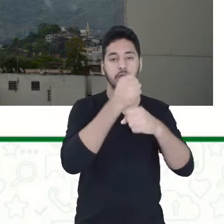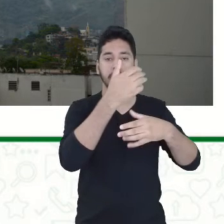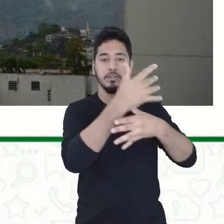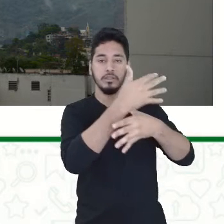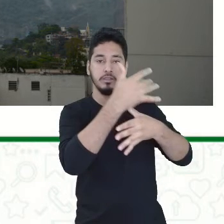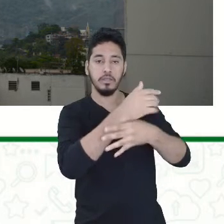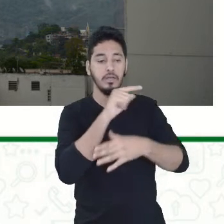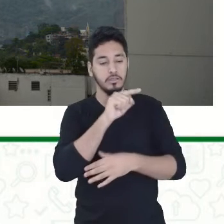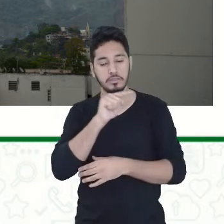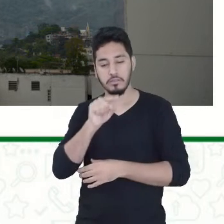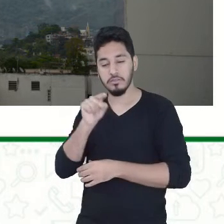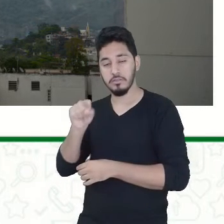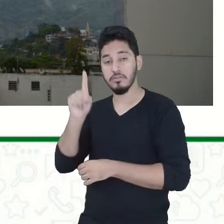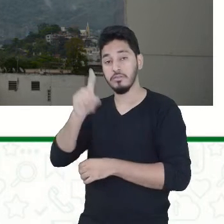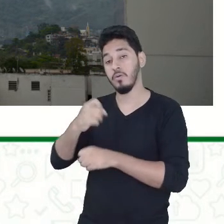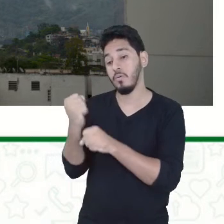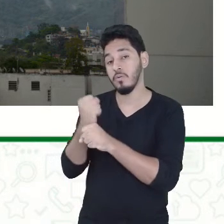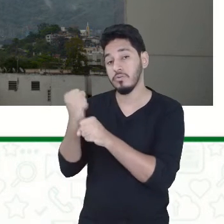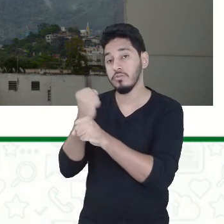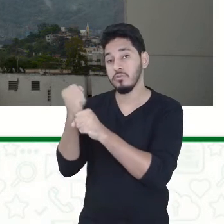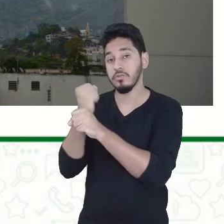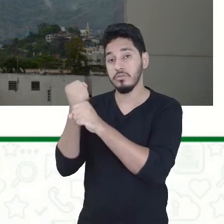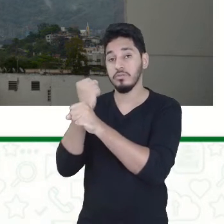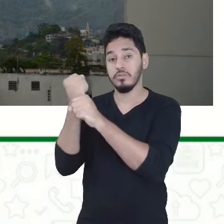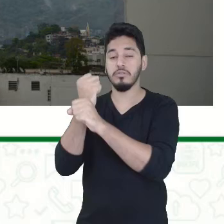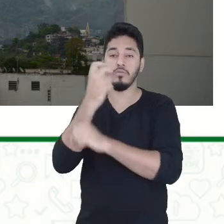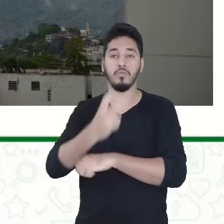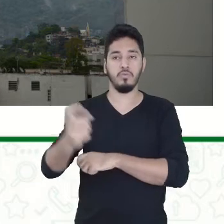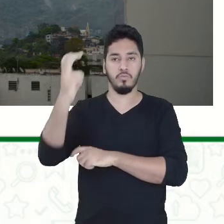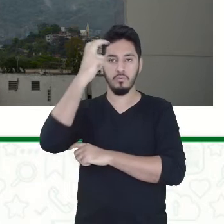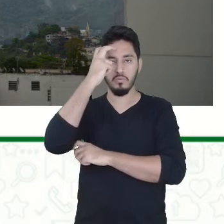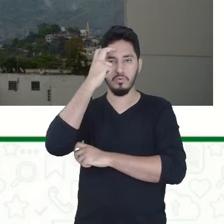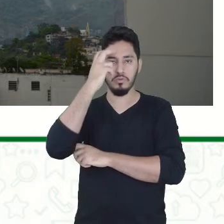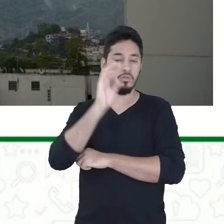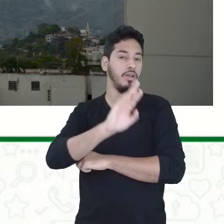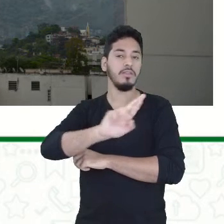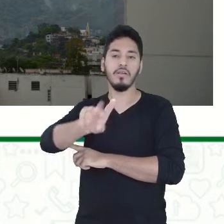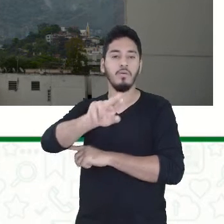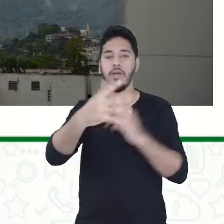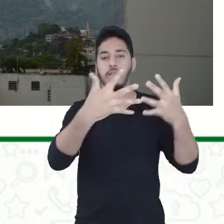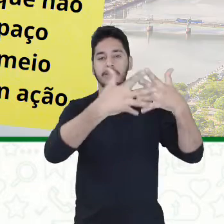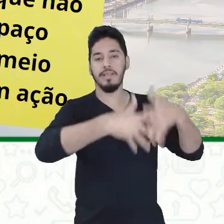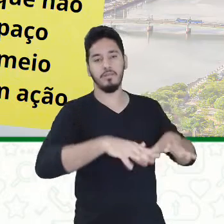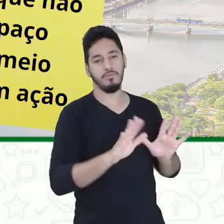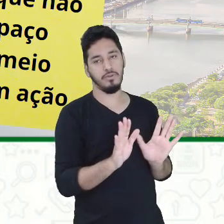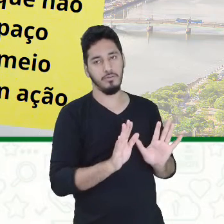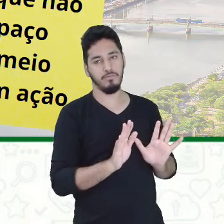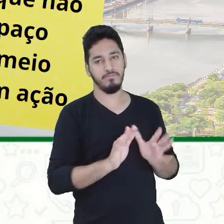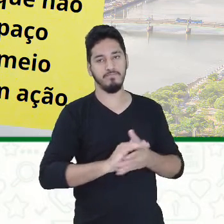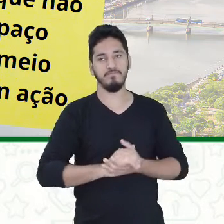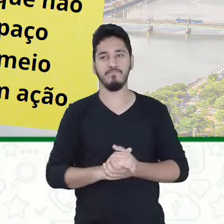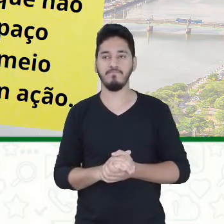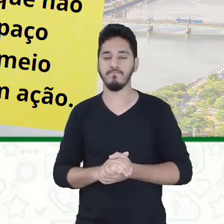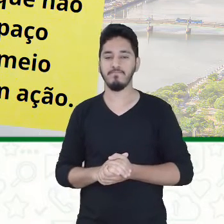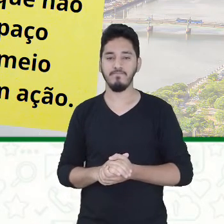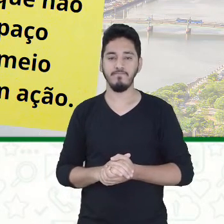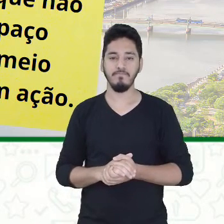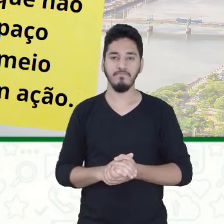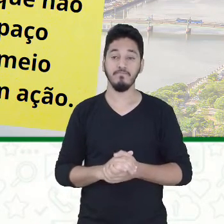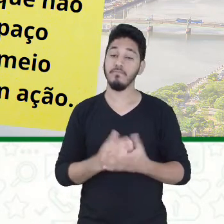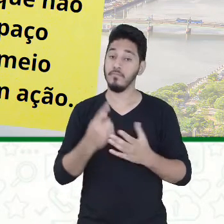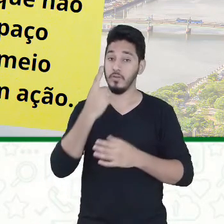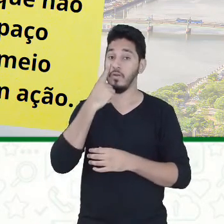né, são construções culturais, não são elementos naturais, tá? E aí, ó